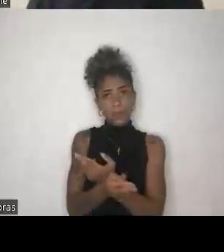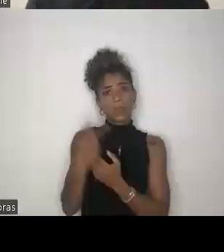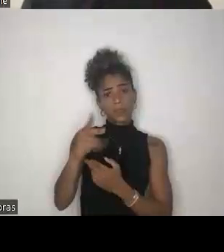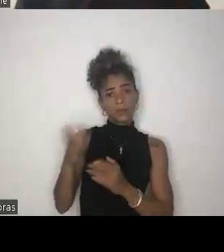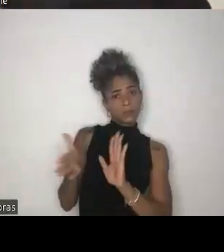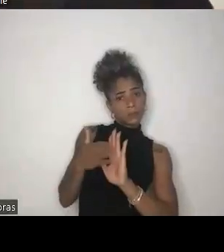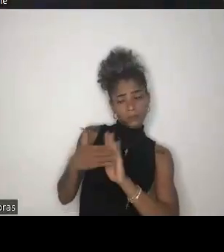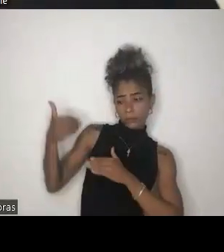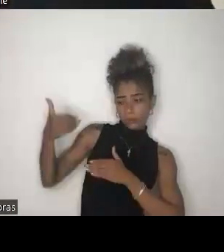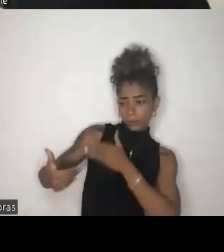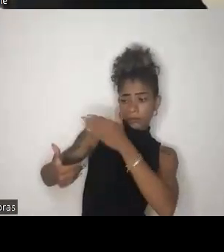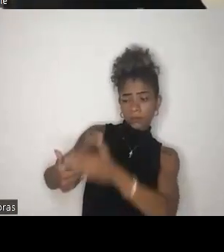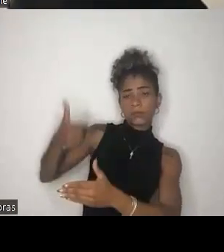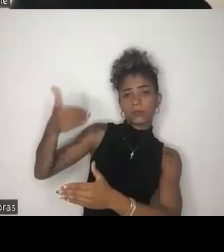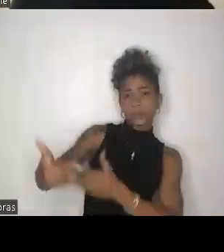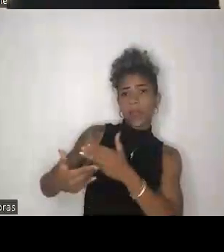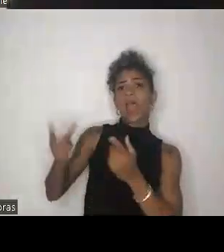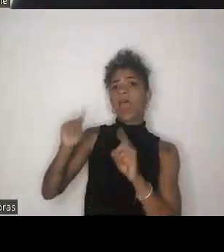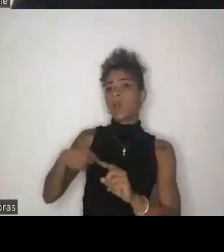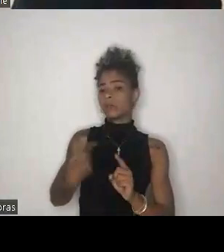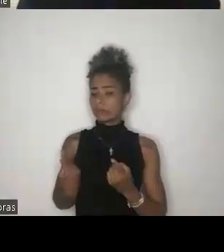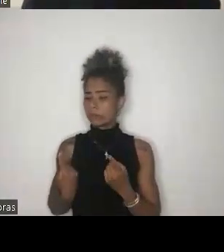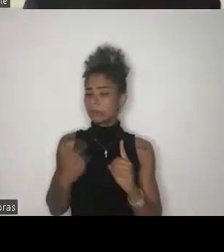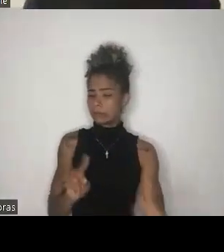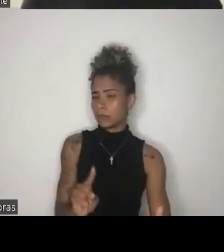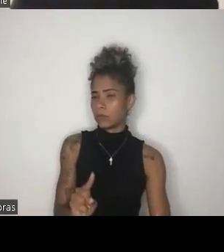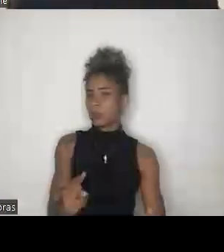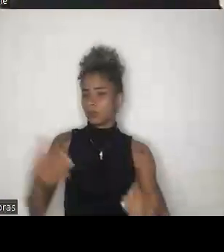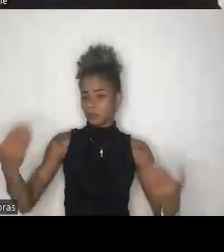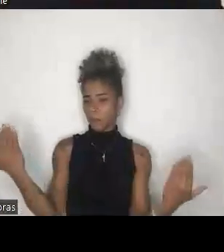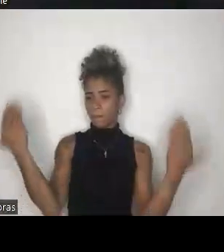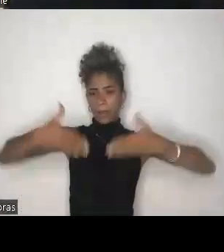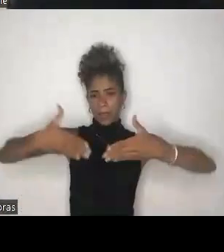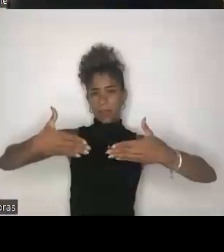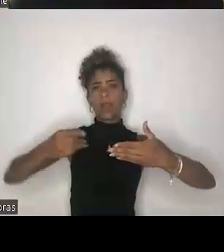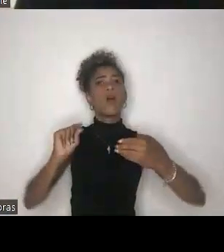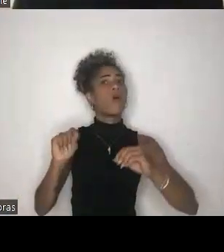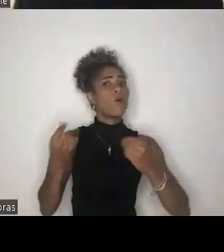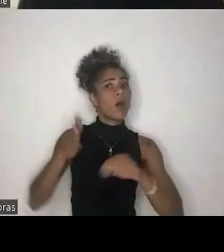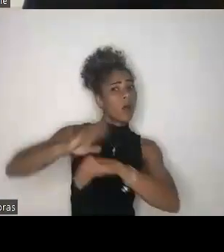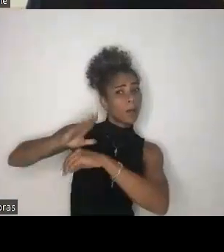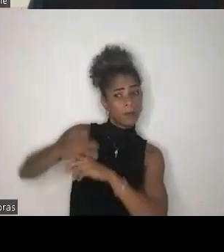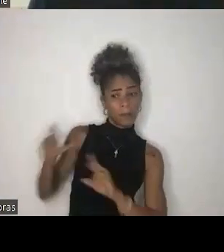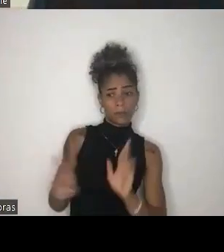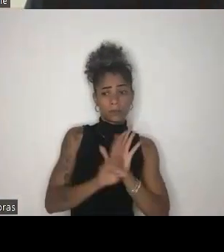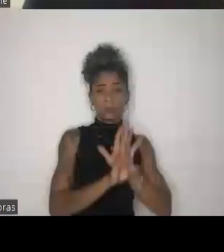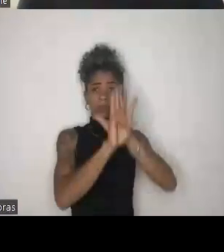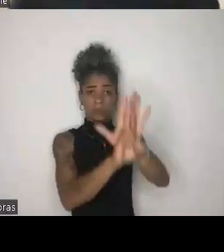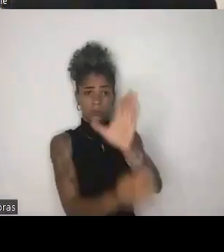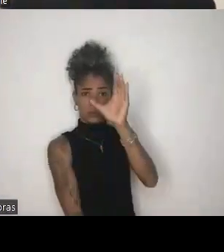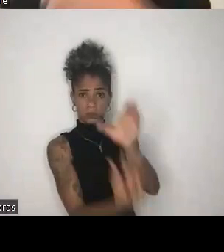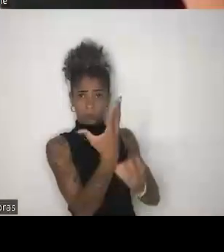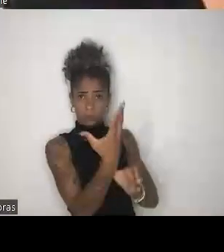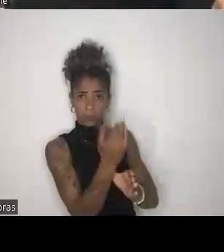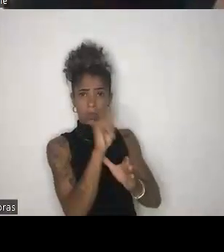eu conflitei ela com as próprias referências da criação né esse